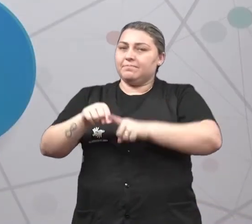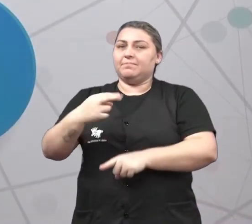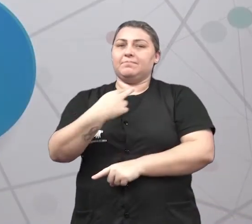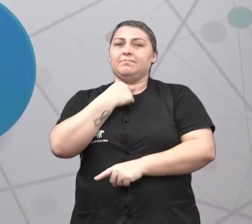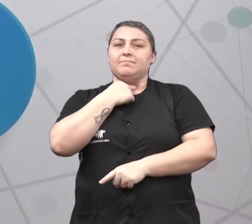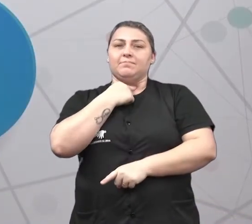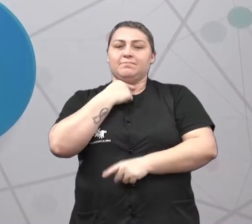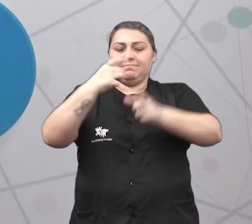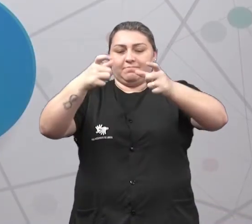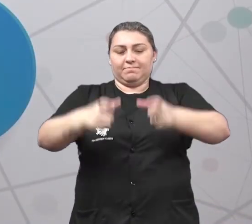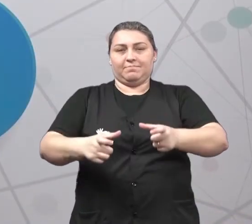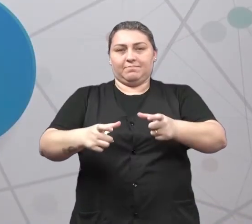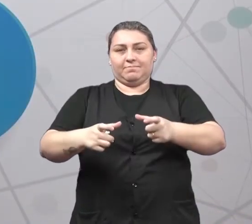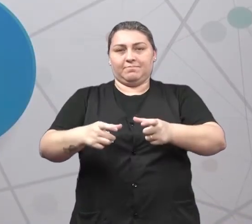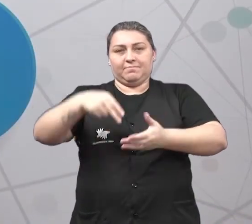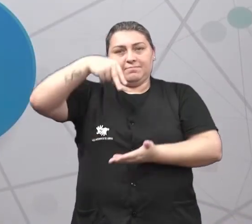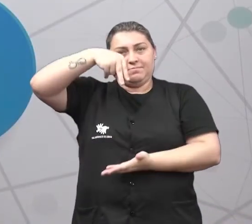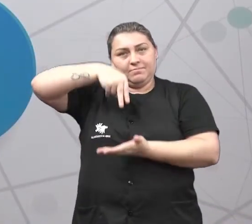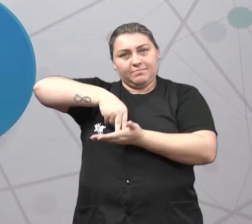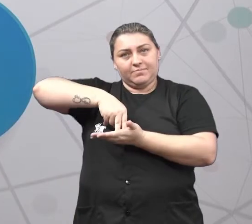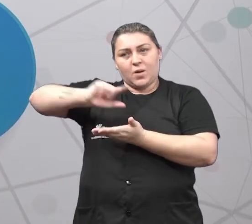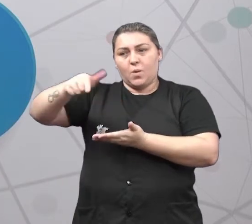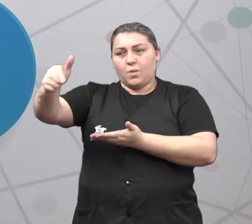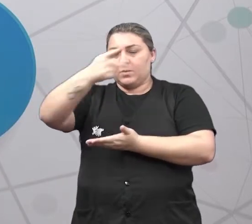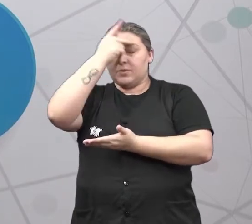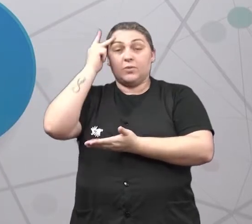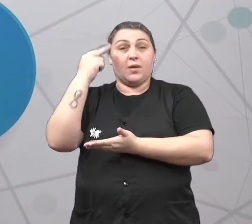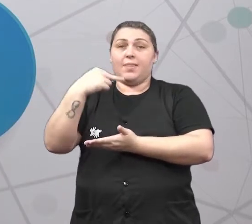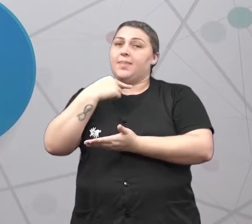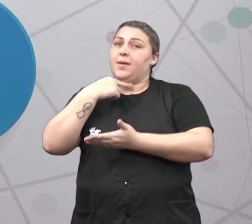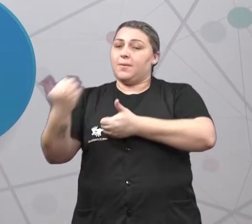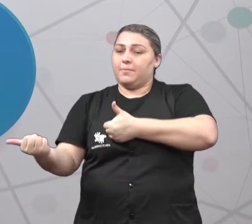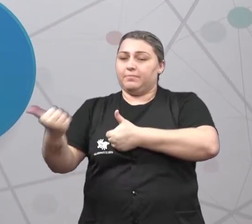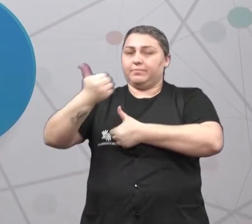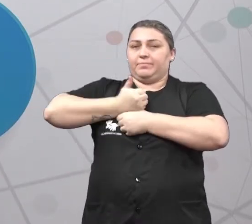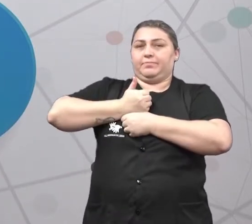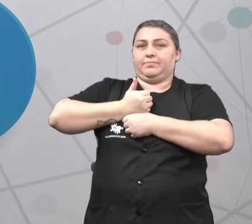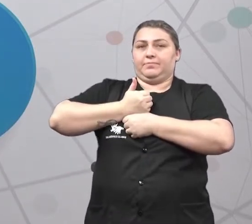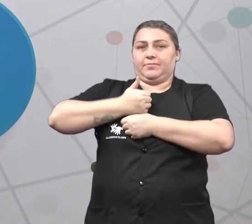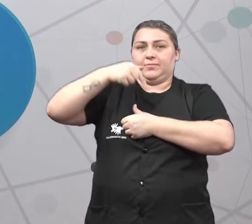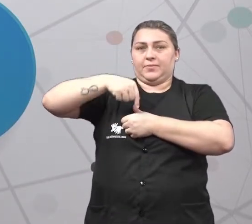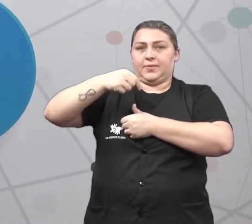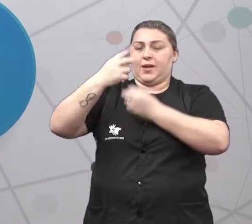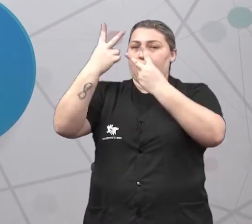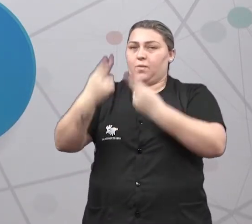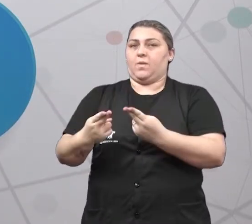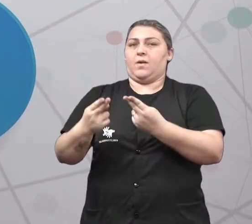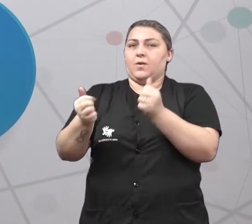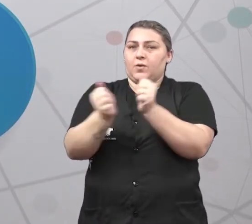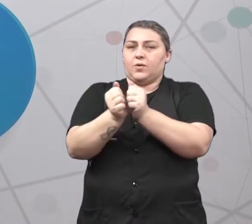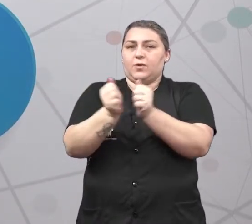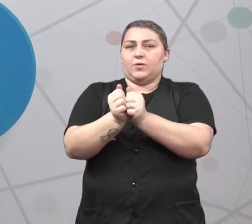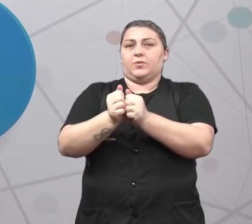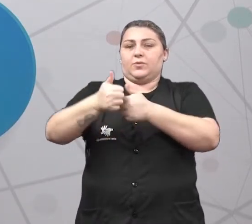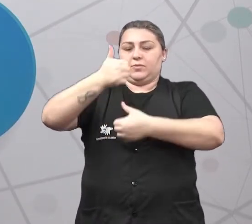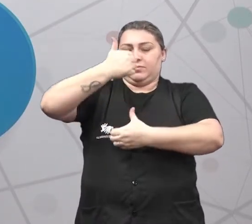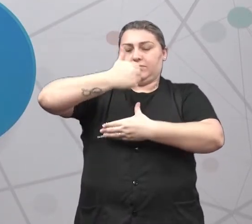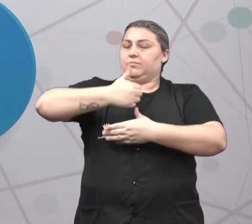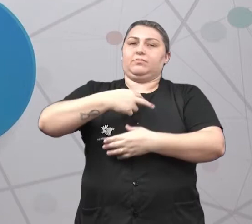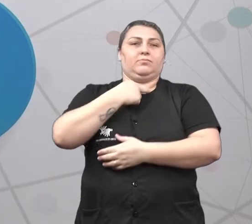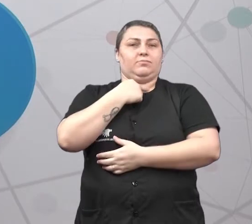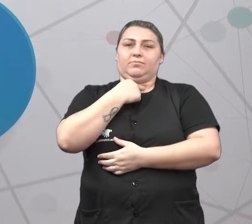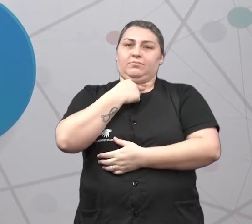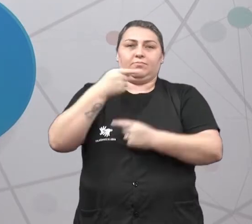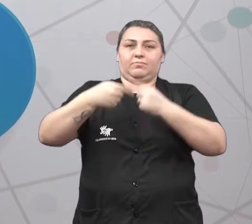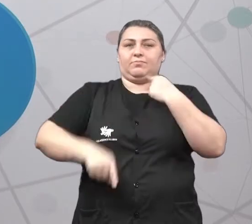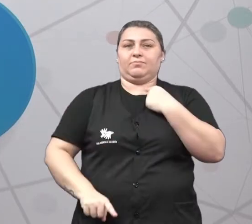no espaço. Aonde eu tô, outra pessoa não pode estar no mesmo espaço. Dois corpos não podem ocupar o mesmo